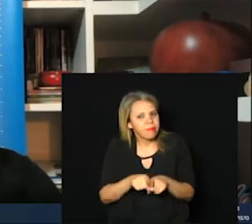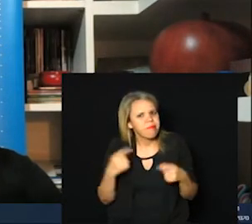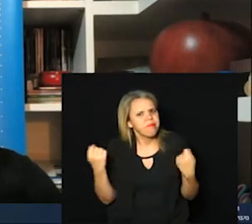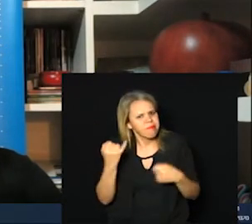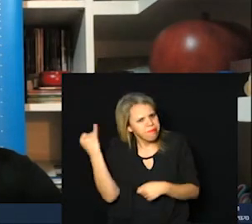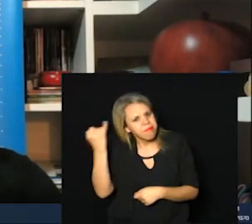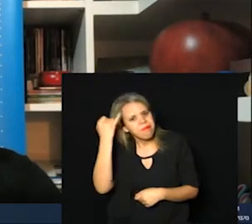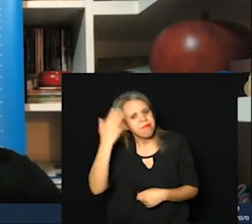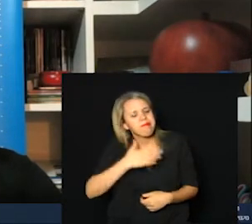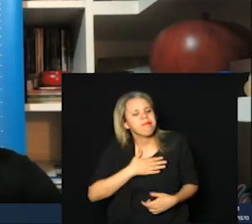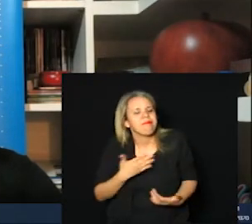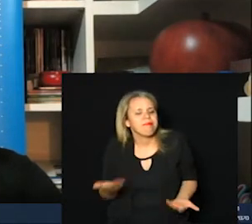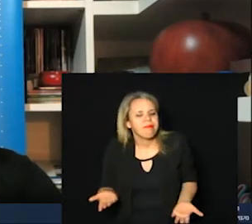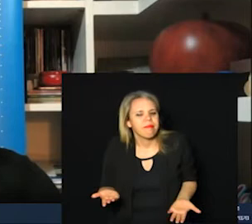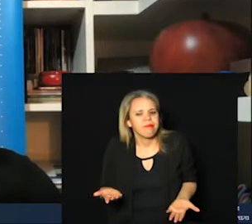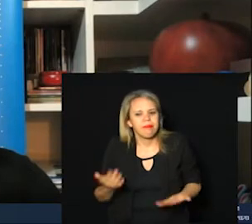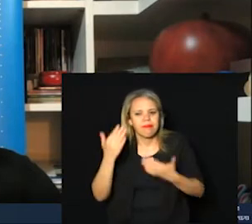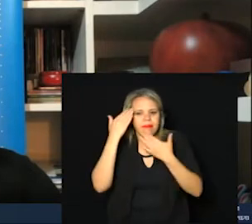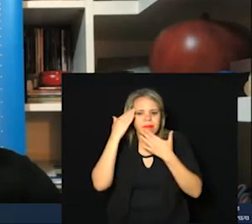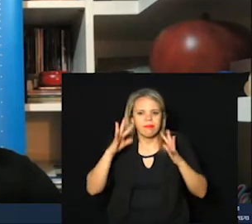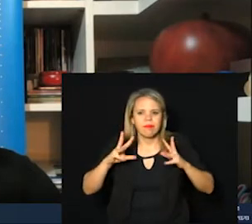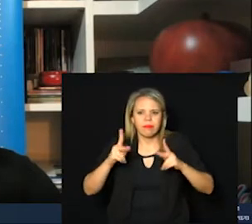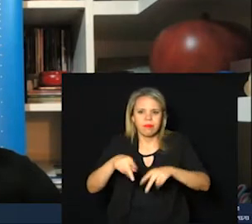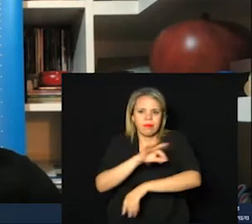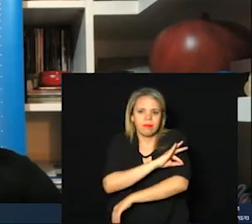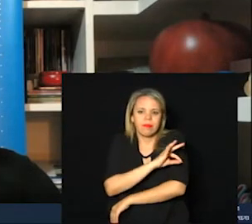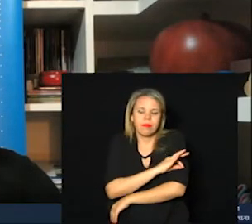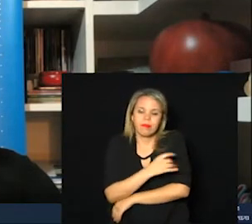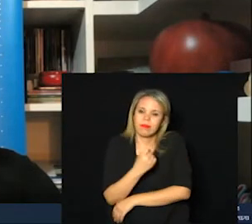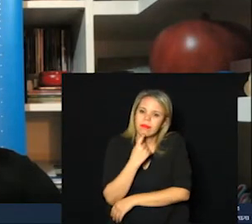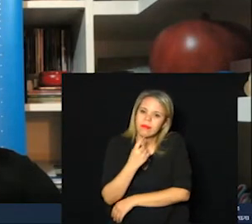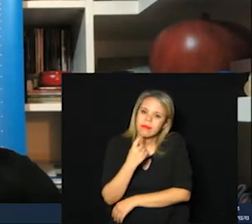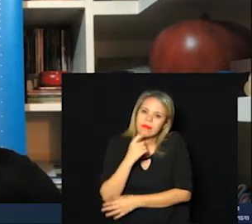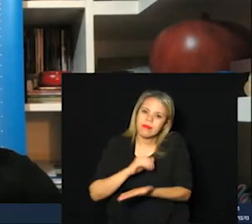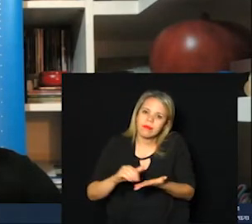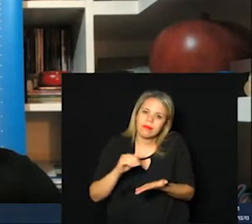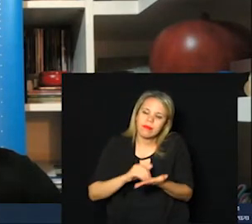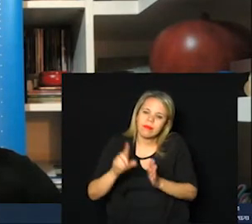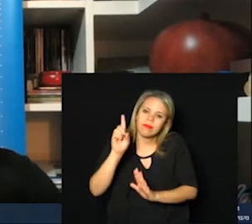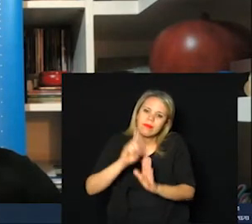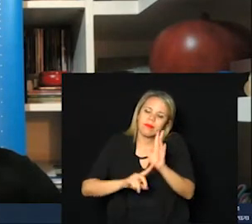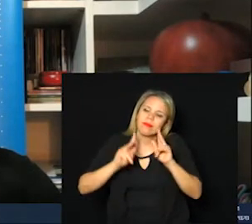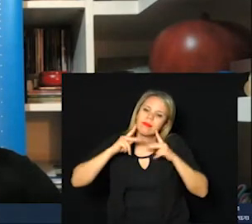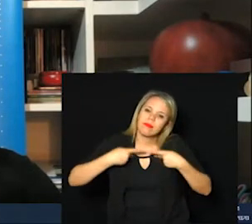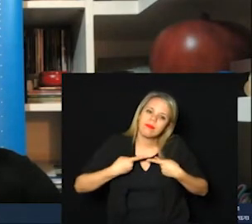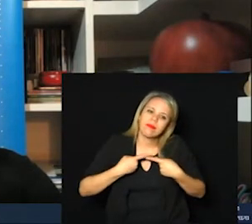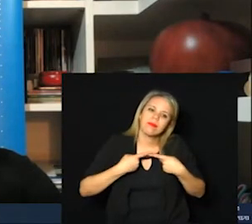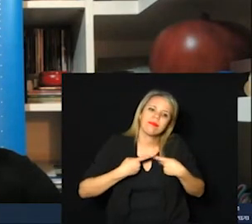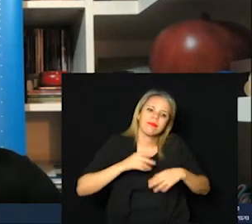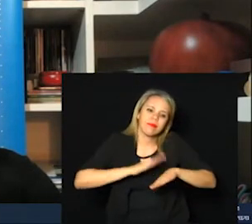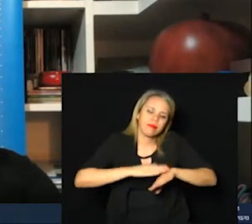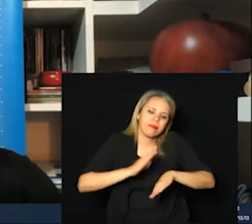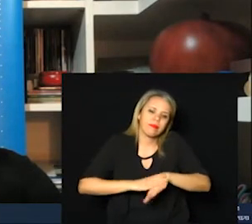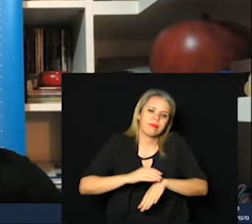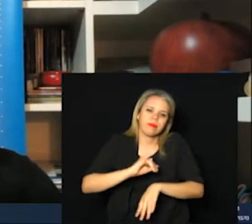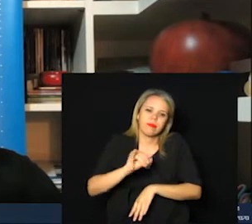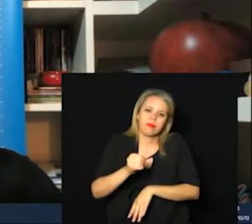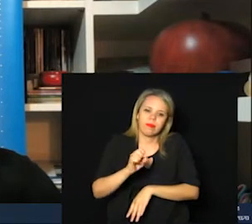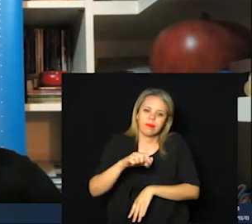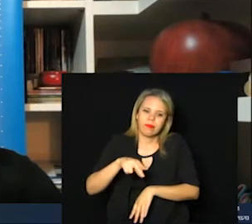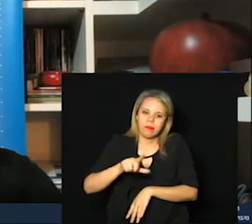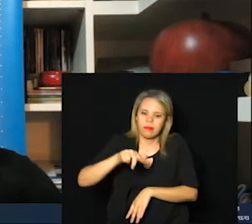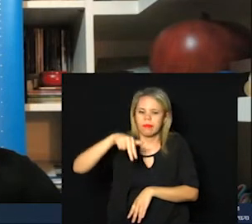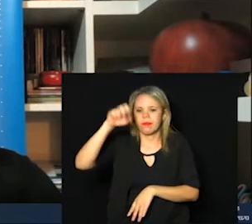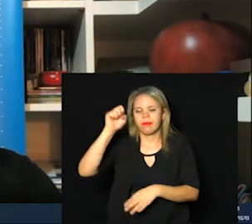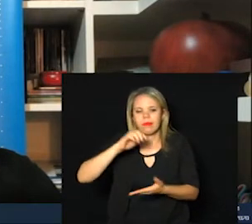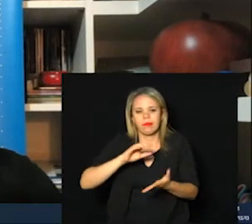né? Agradeço, sobretudo, à Prefeitura de Campinas, à Secretaria de Direitos Humanos, na pessoa da Jocilane e a equipe dela, sobretudo